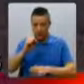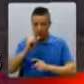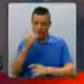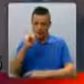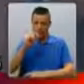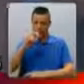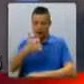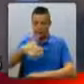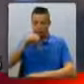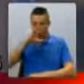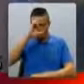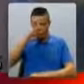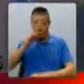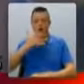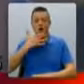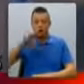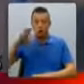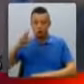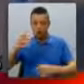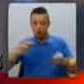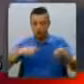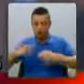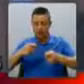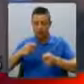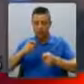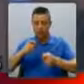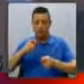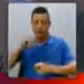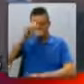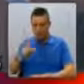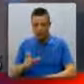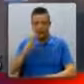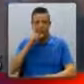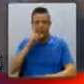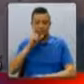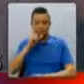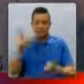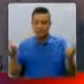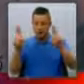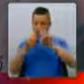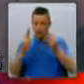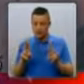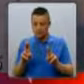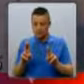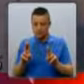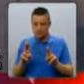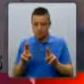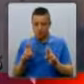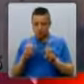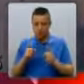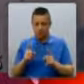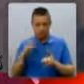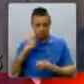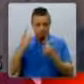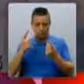conferência de imprensa do ministro dos Negócios Estrangeiros italiano, que defendeu um ataque internacional e uma reposição